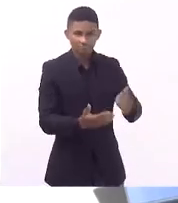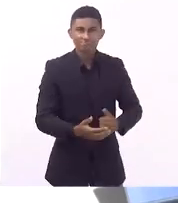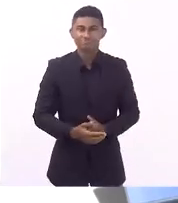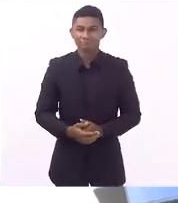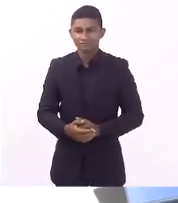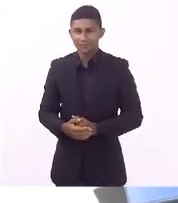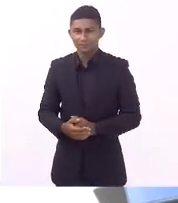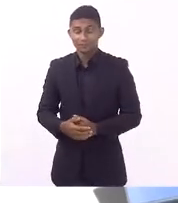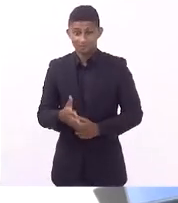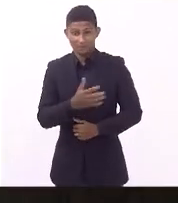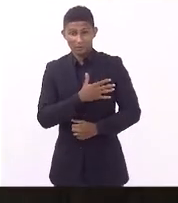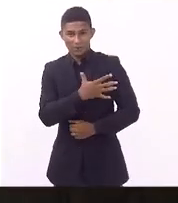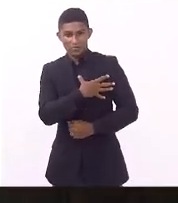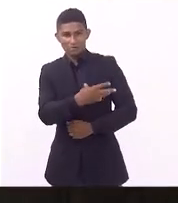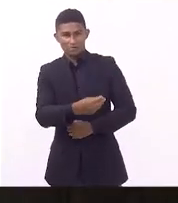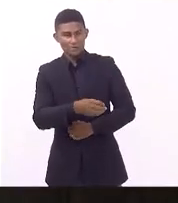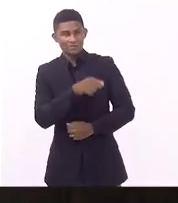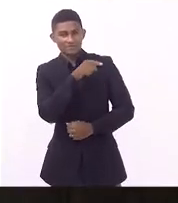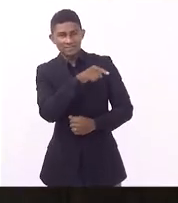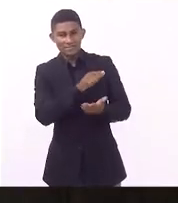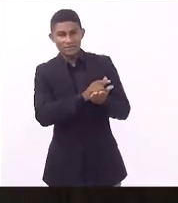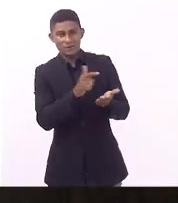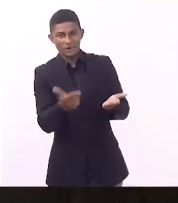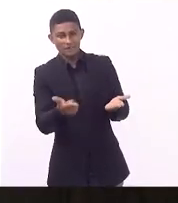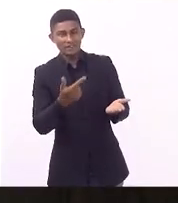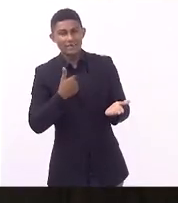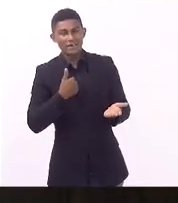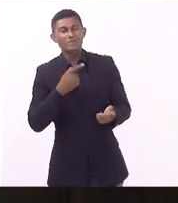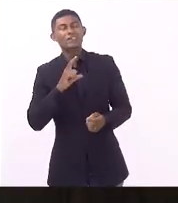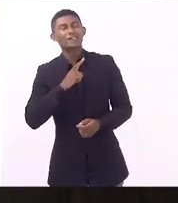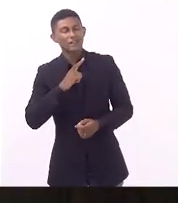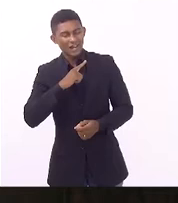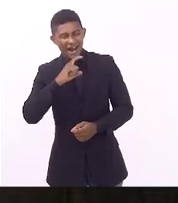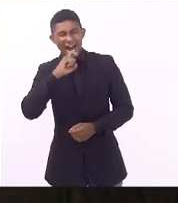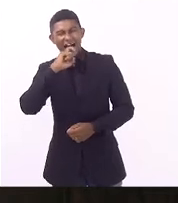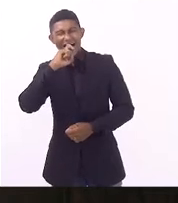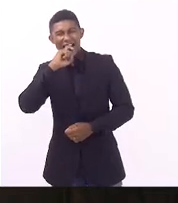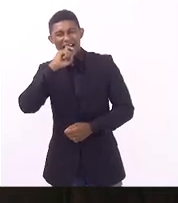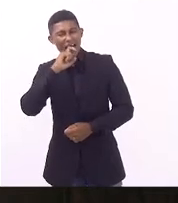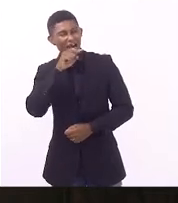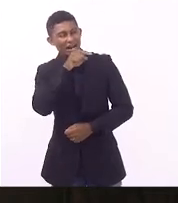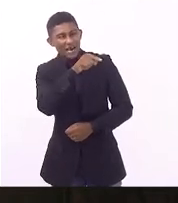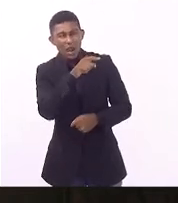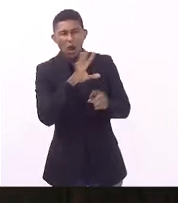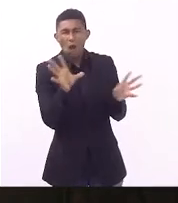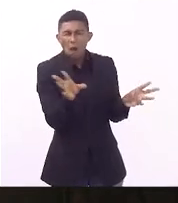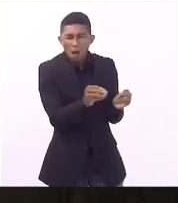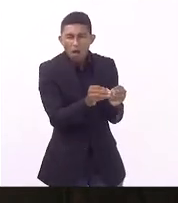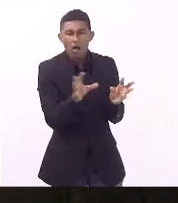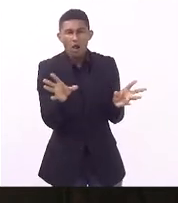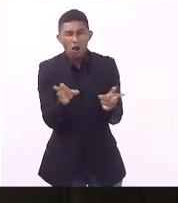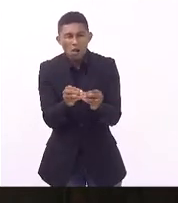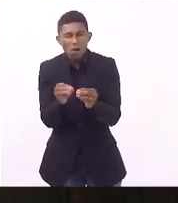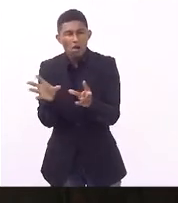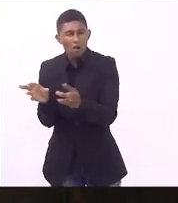Meu filho é jornalista, né? Eu tenho um pouco de inveja dos jornalistas que conseguem fazer síntese, cientista social. Fico, como eu vou